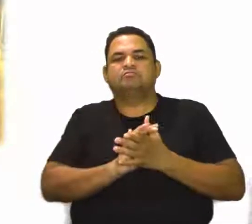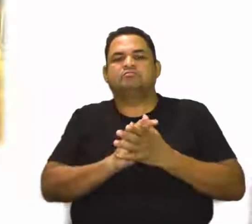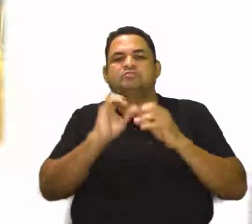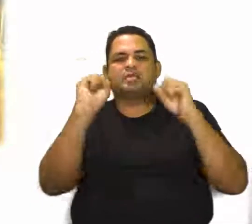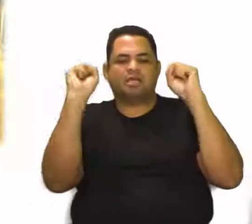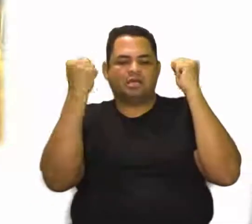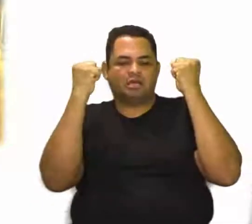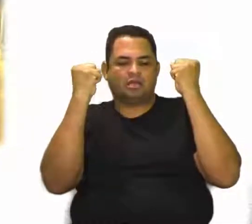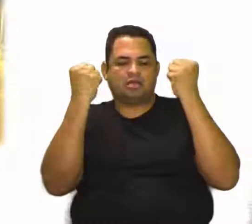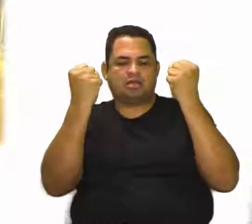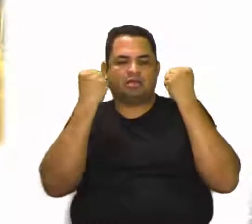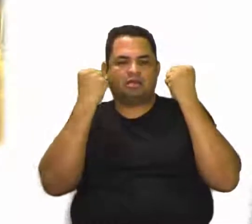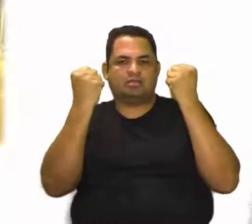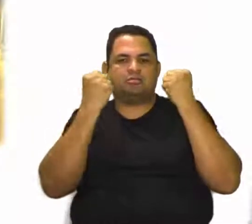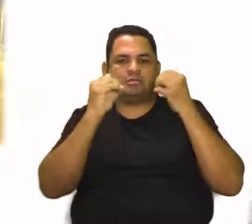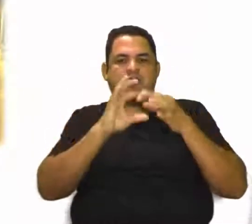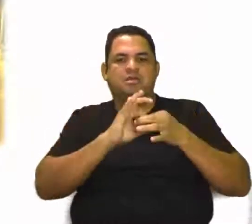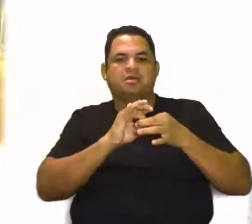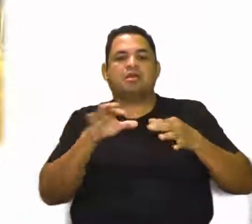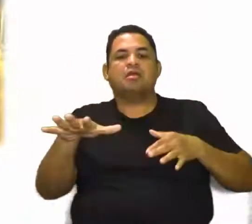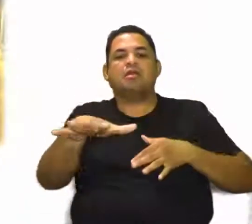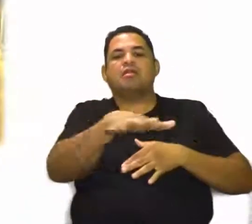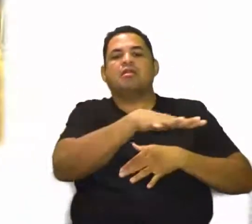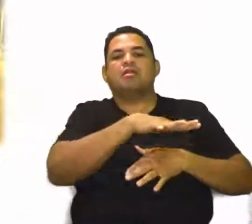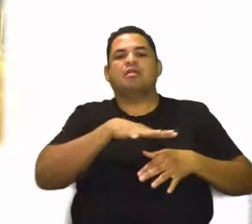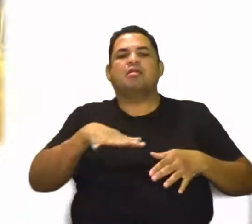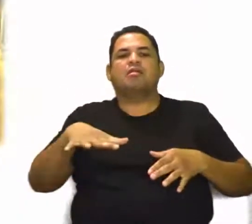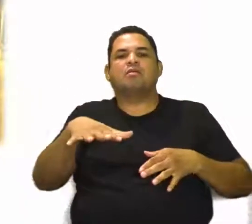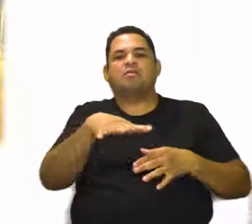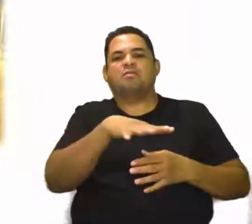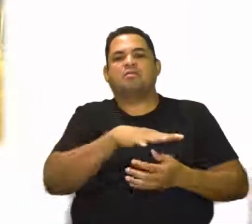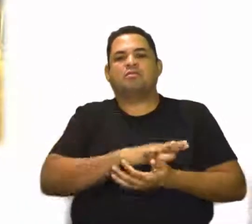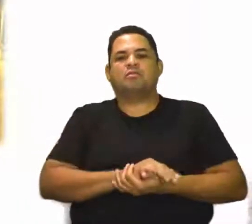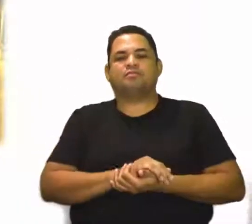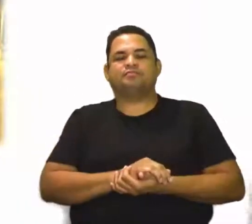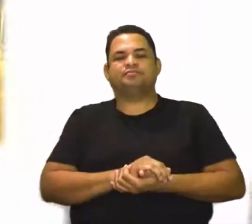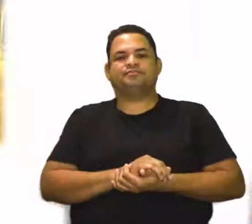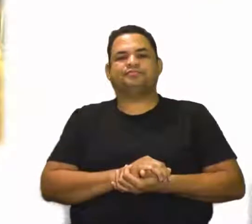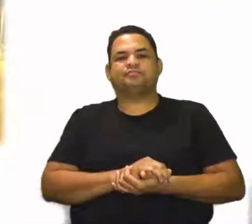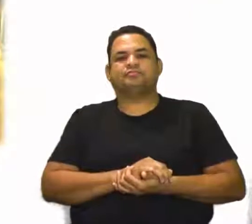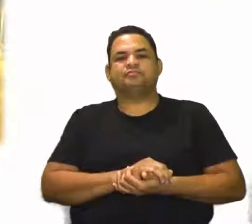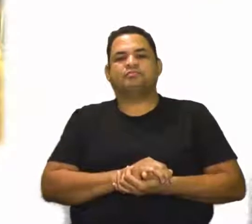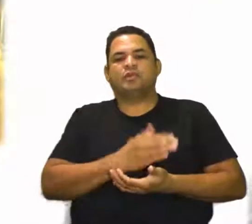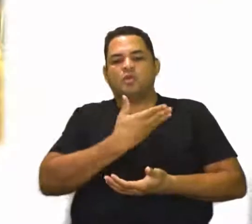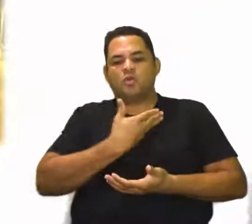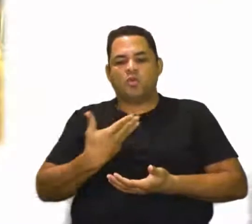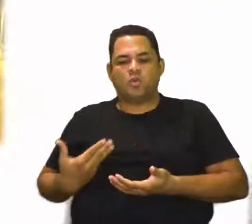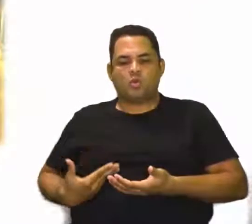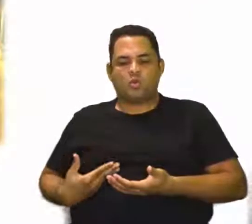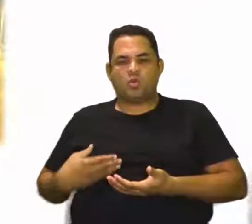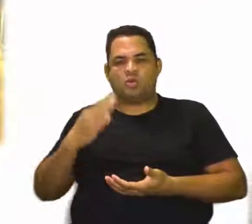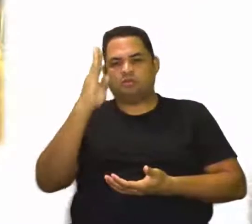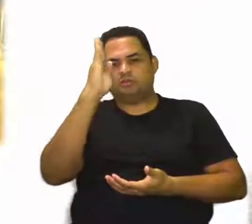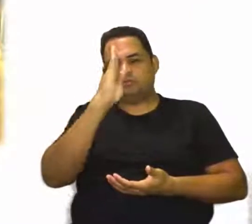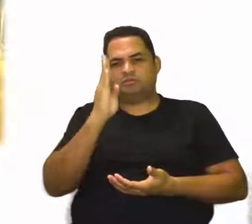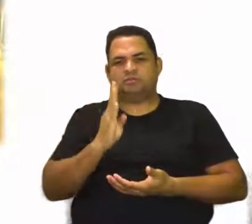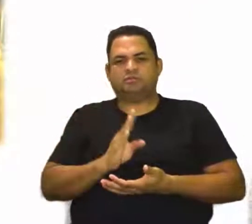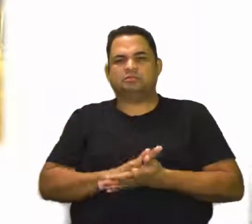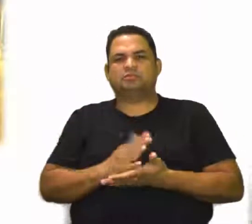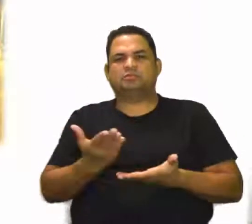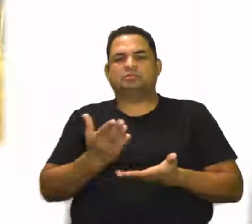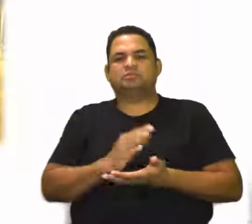Ar Livre. Então esse é um programa do governo federal. Ele disponibiliza aí recursos, né, para aquisição,